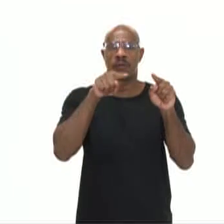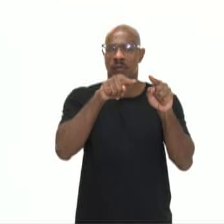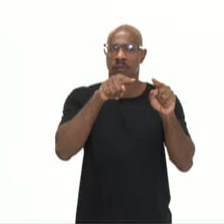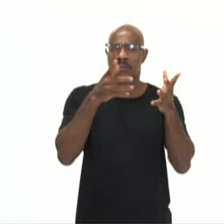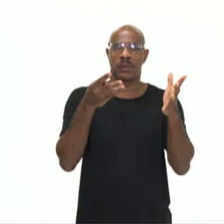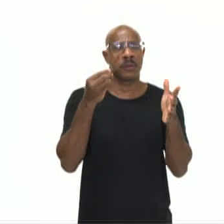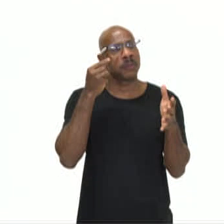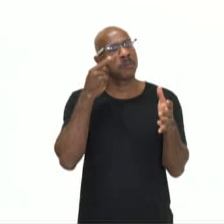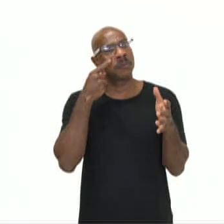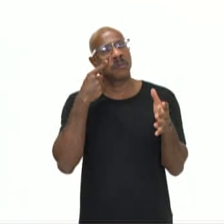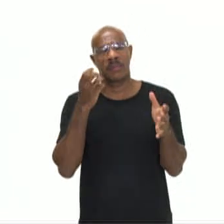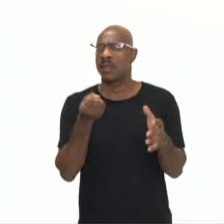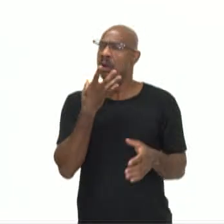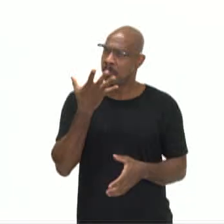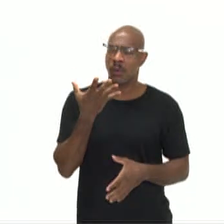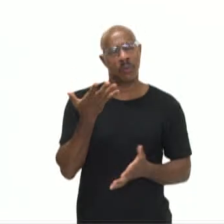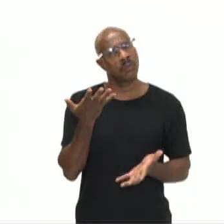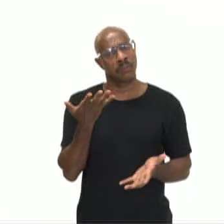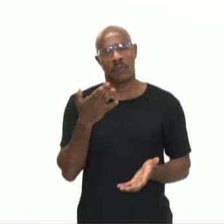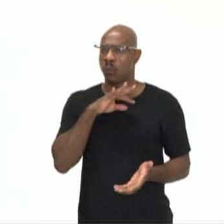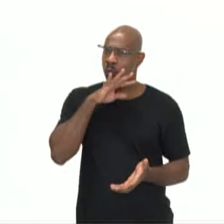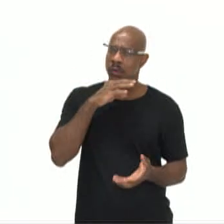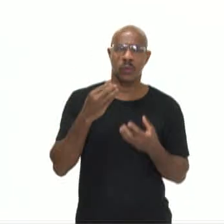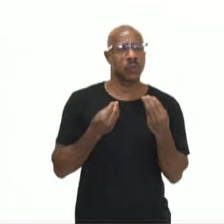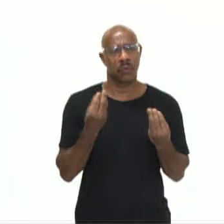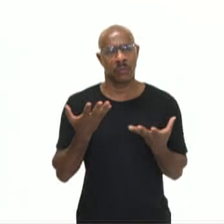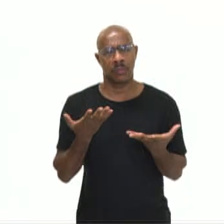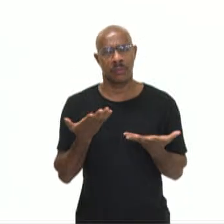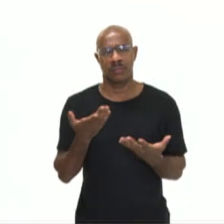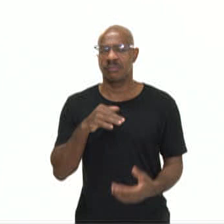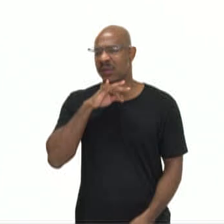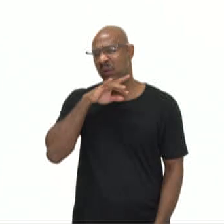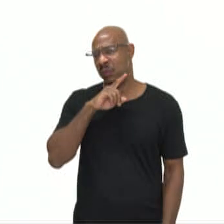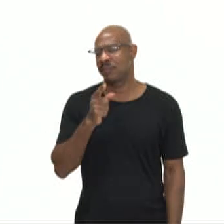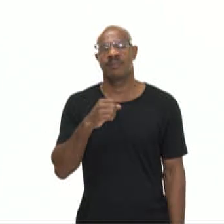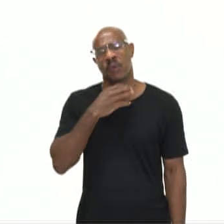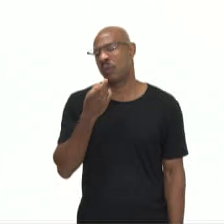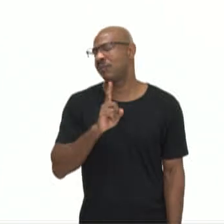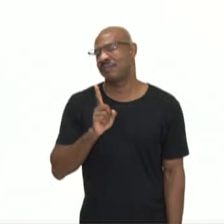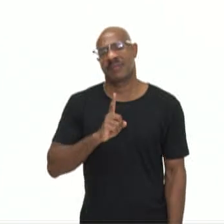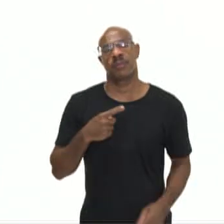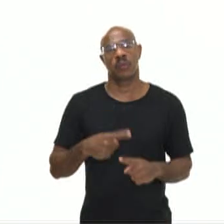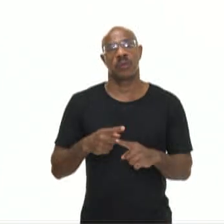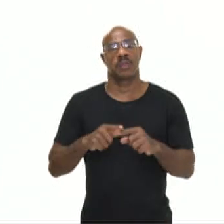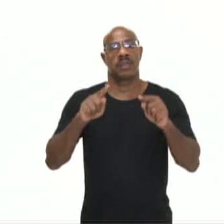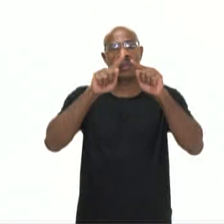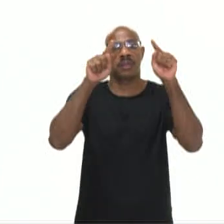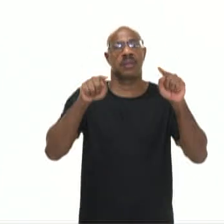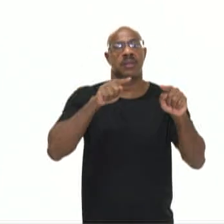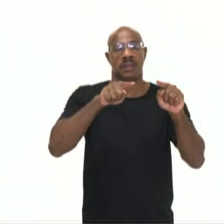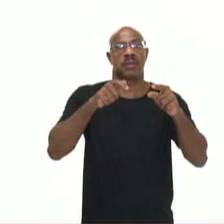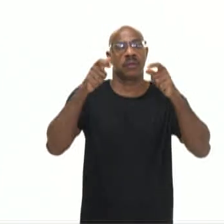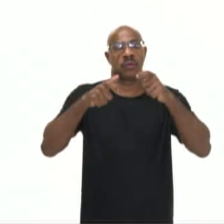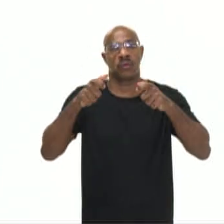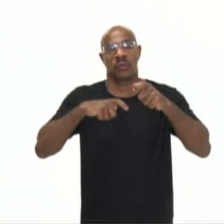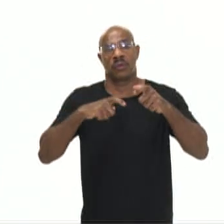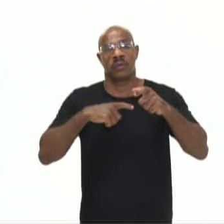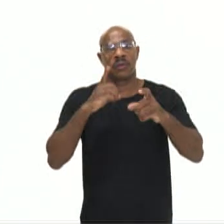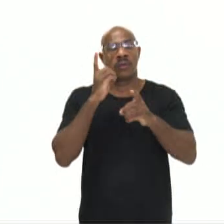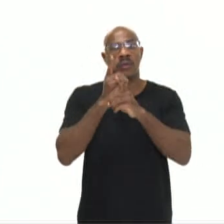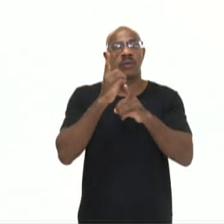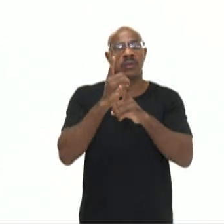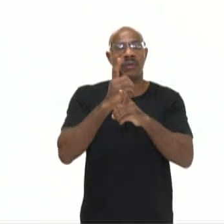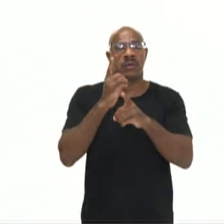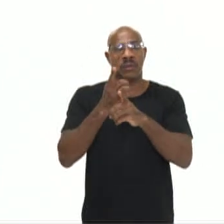essa tentativa seria uma boa tentativa? Não seria. Por quê? Porque na expressão numérica, onde só